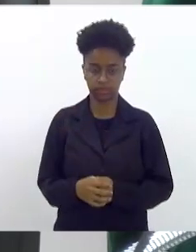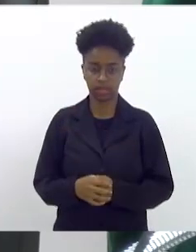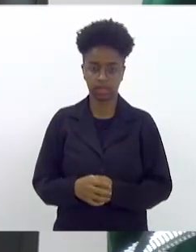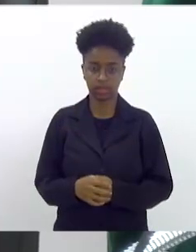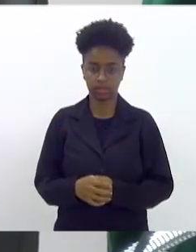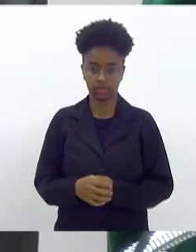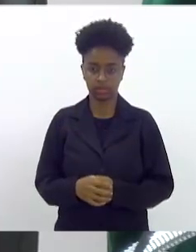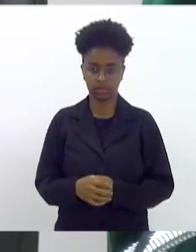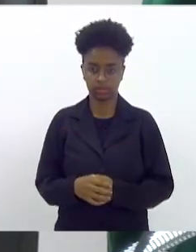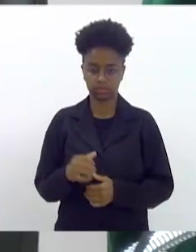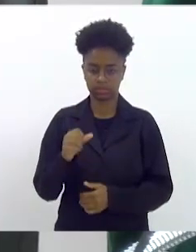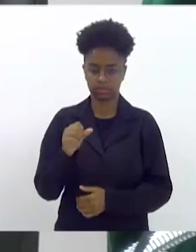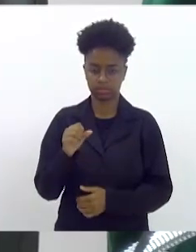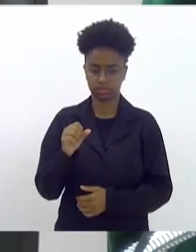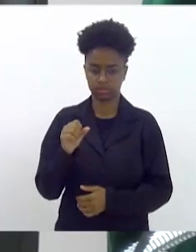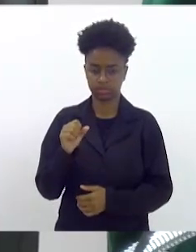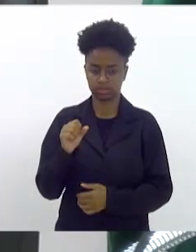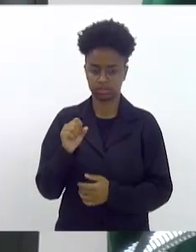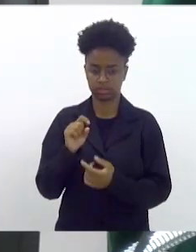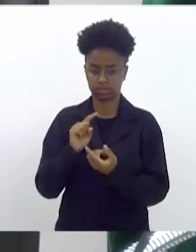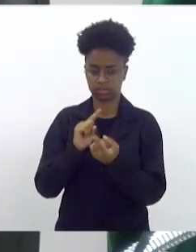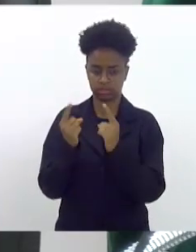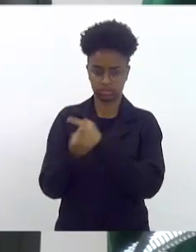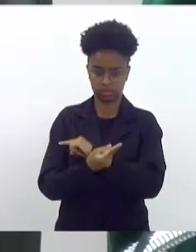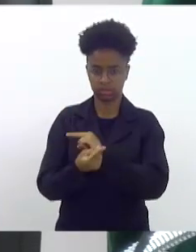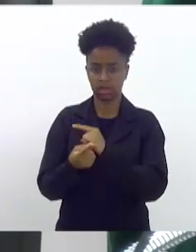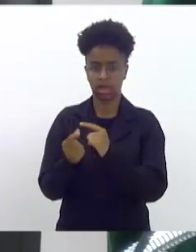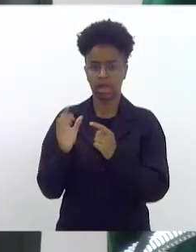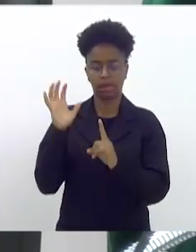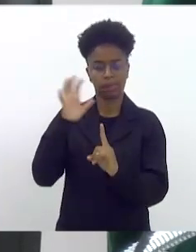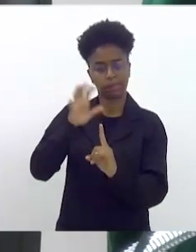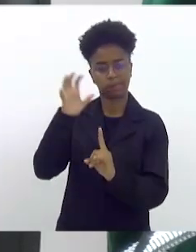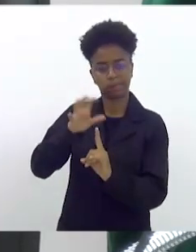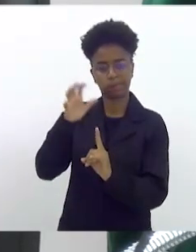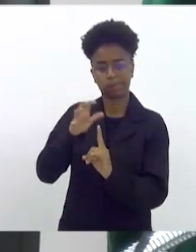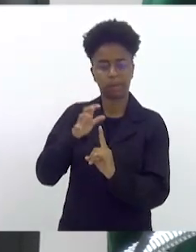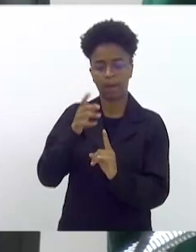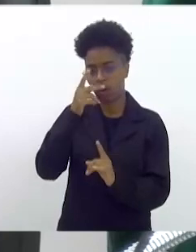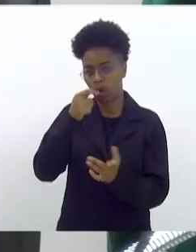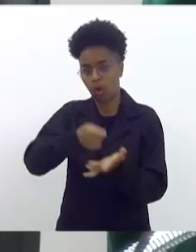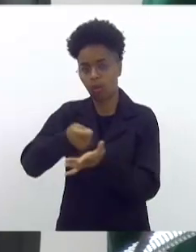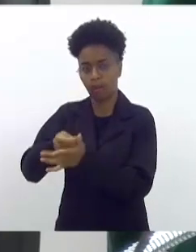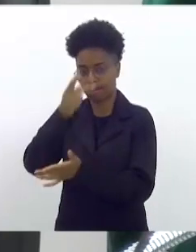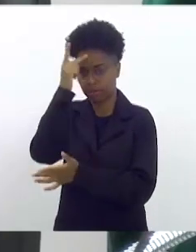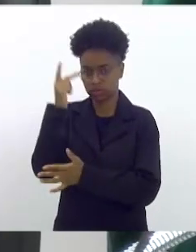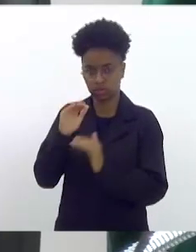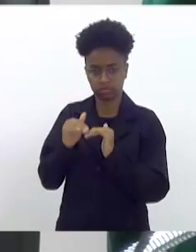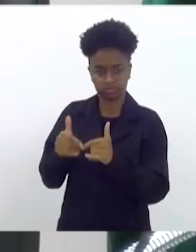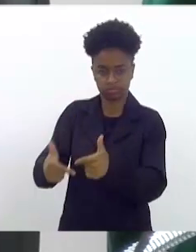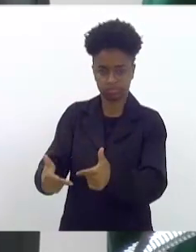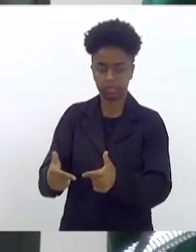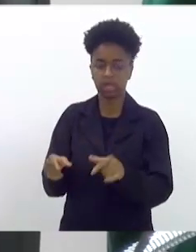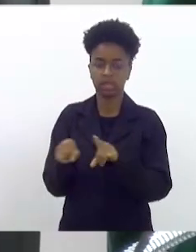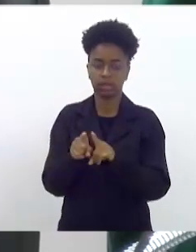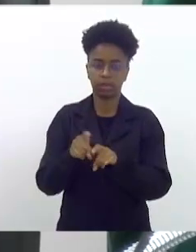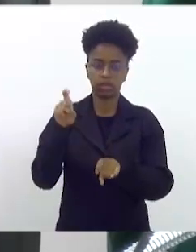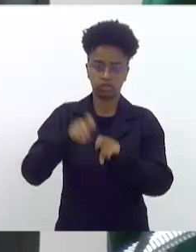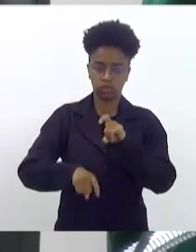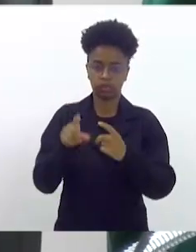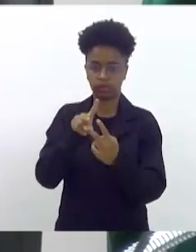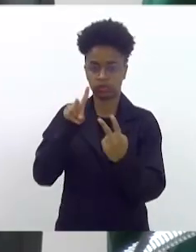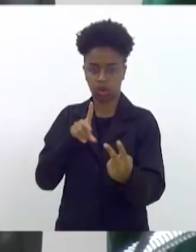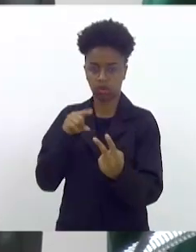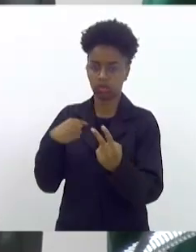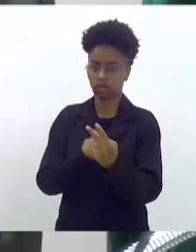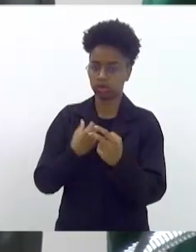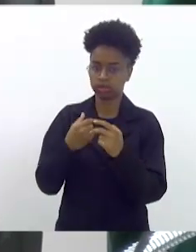sextorção, que é a ameaça de divulgar imagens ou mensagens íntimas para forçar alguém a fazer algo. Estupro virtual, que é o que a gente está defendendo aqui, que